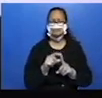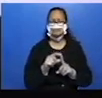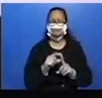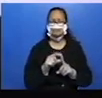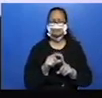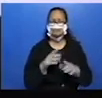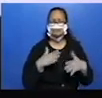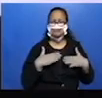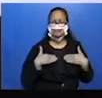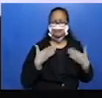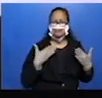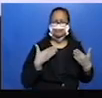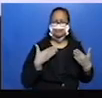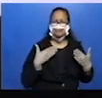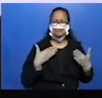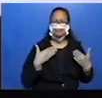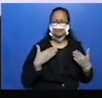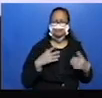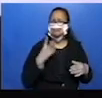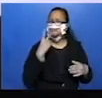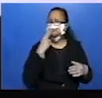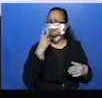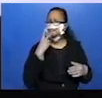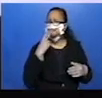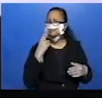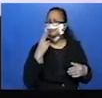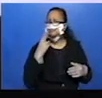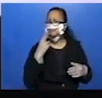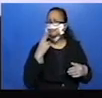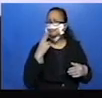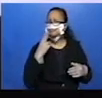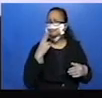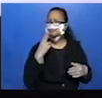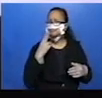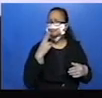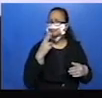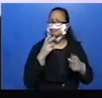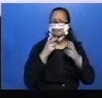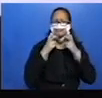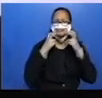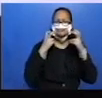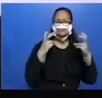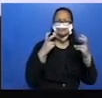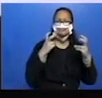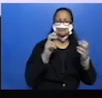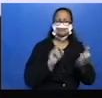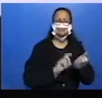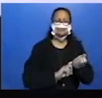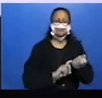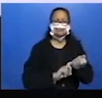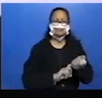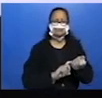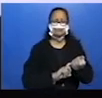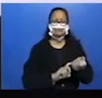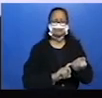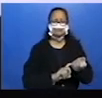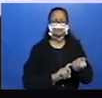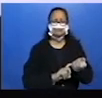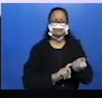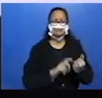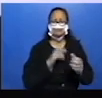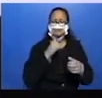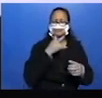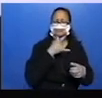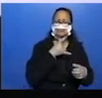subsolo, que umas vezes pareciam queixas e outros gritos de raiva e aborrecimento. E eu já